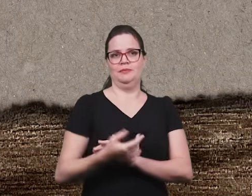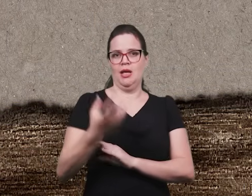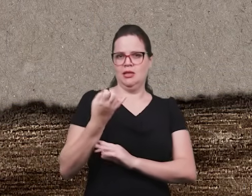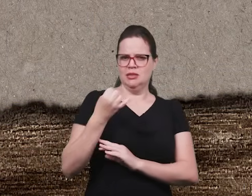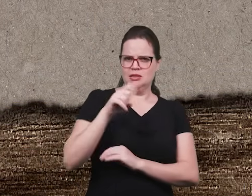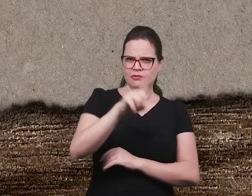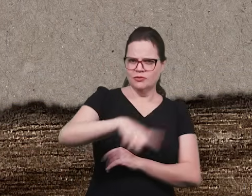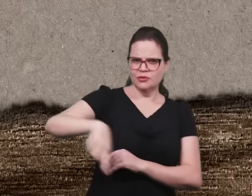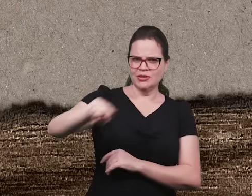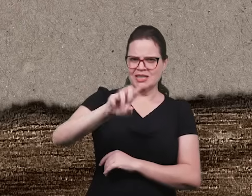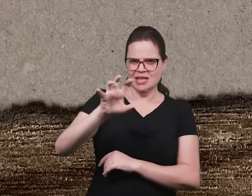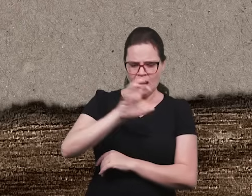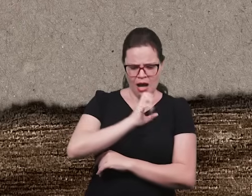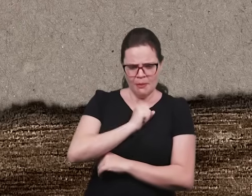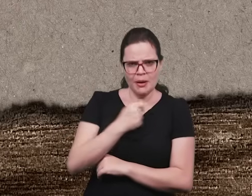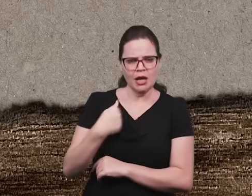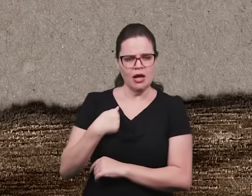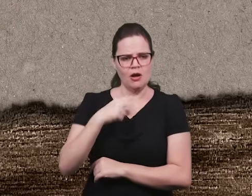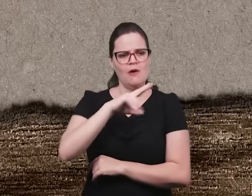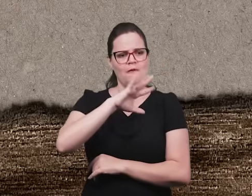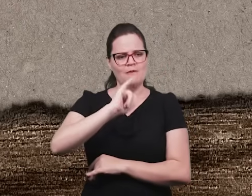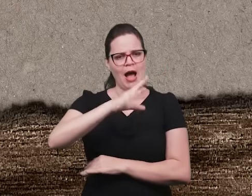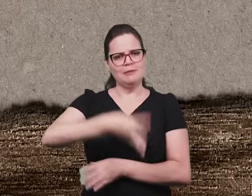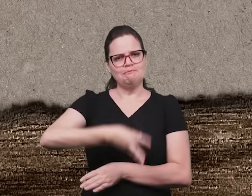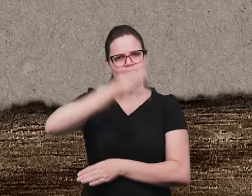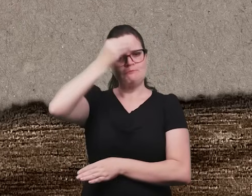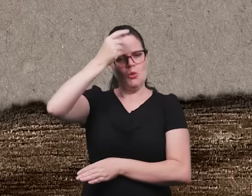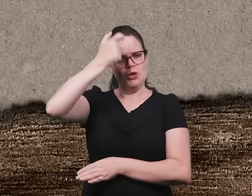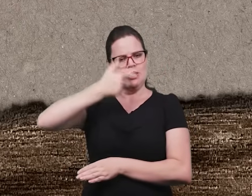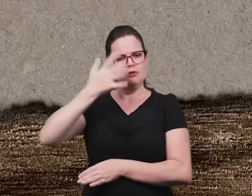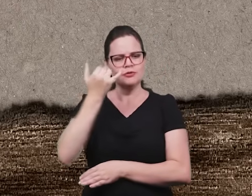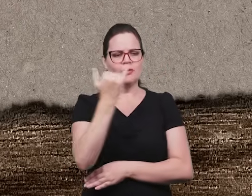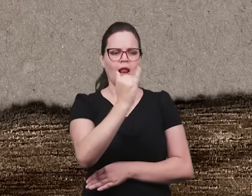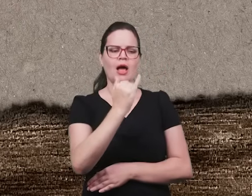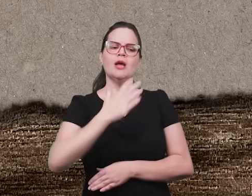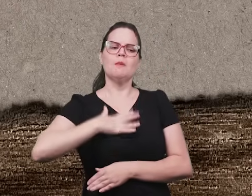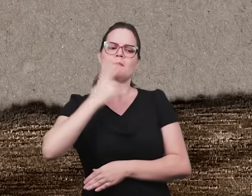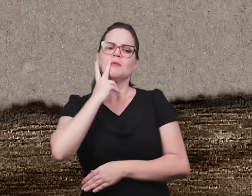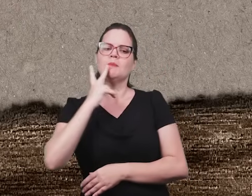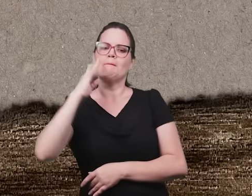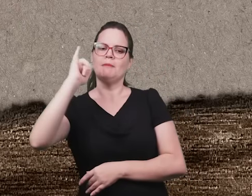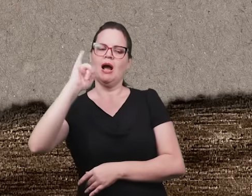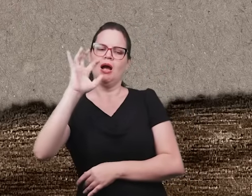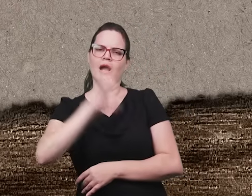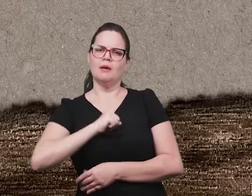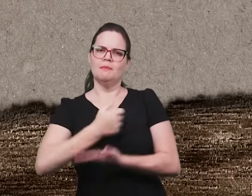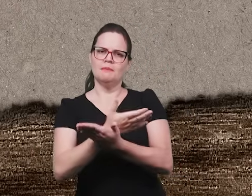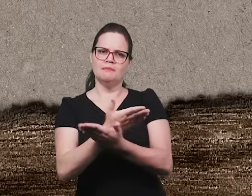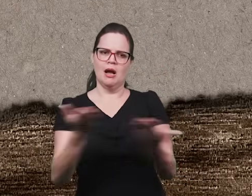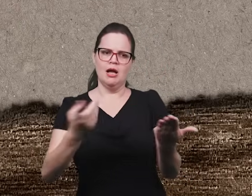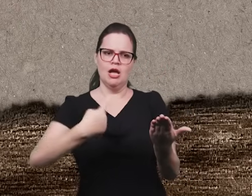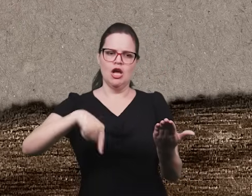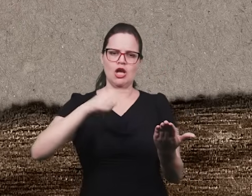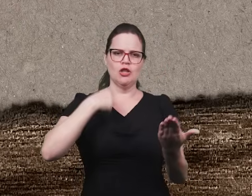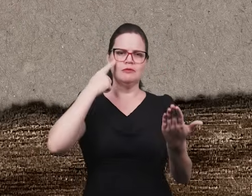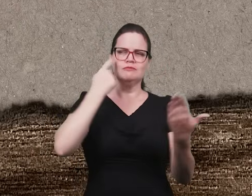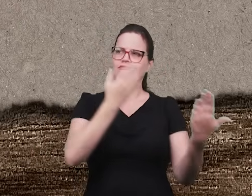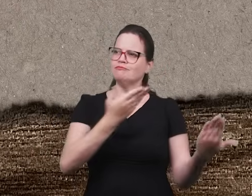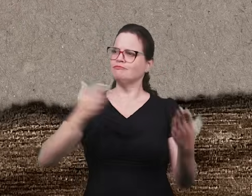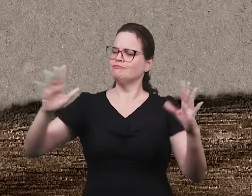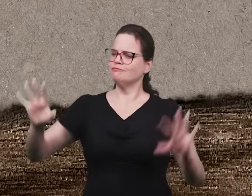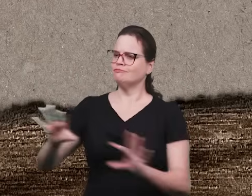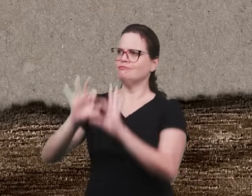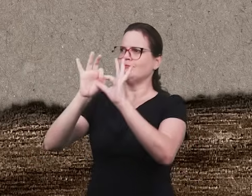alguém me ama, guardará a minha palavra, e o meu Pai o amará, e viremos para ele, e faremos